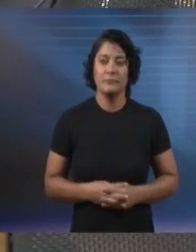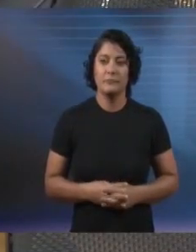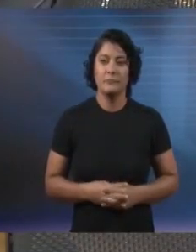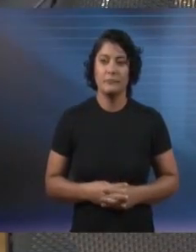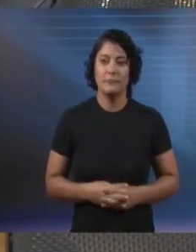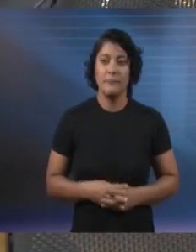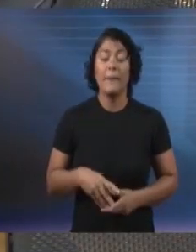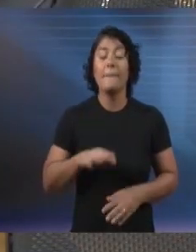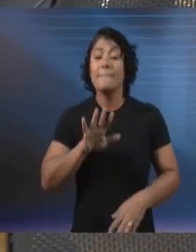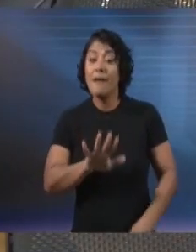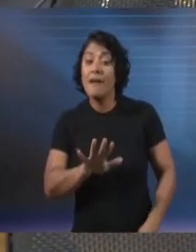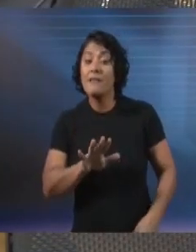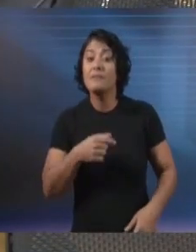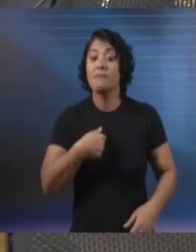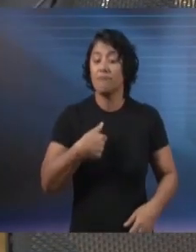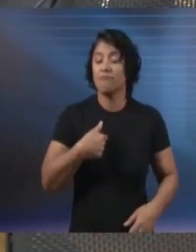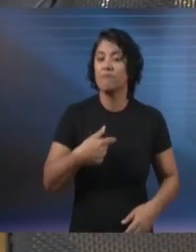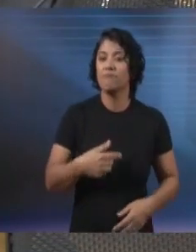Mas eu quero